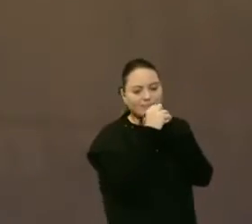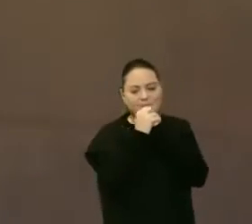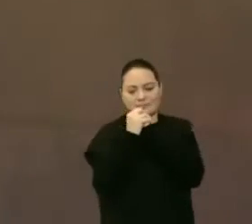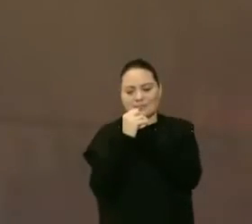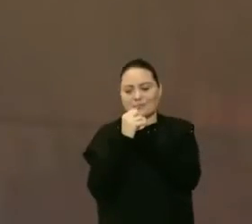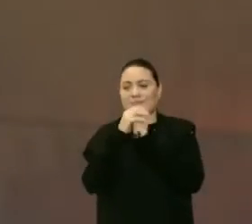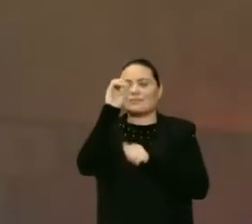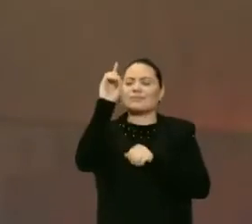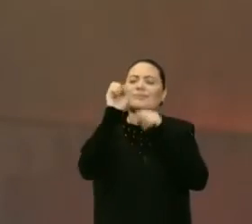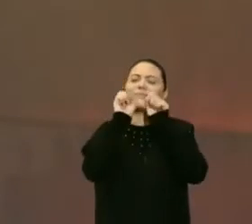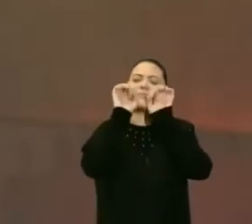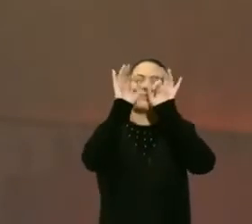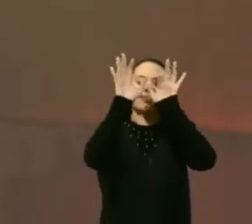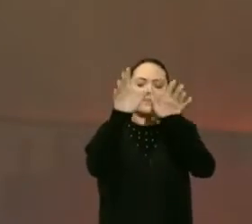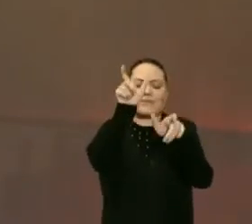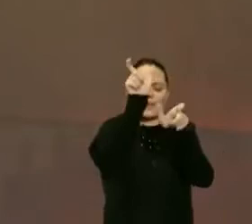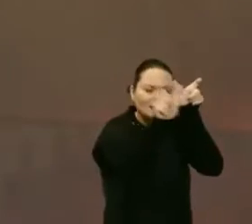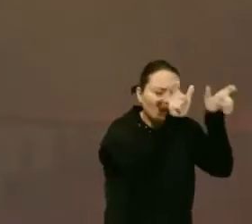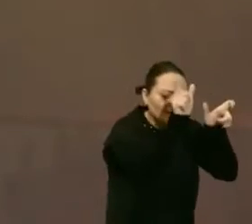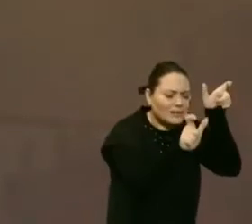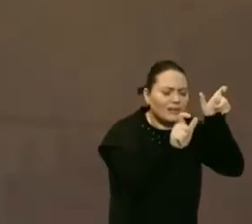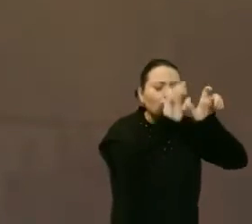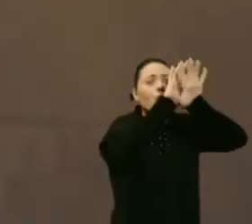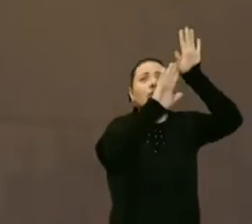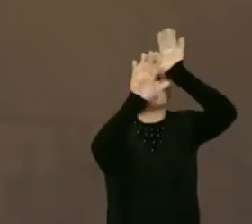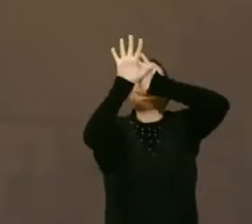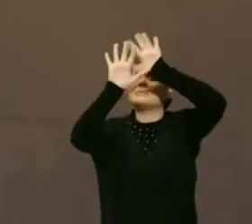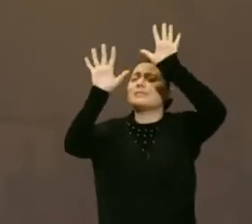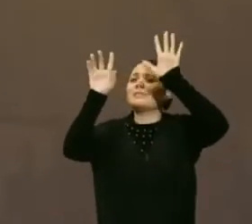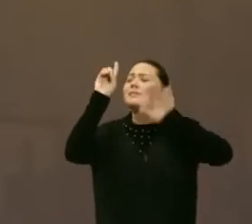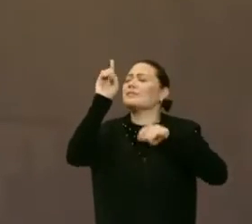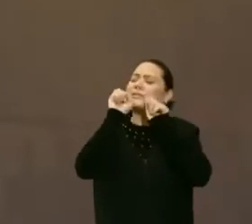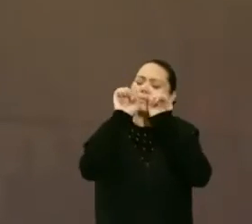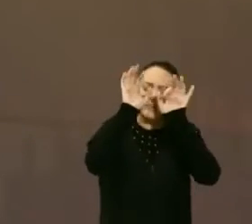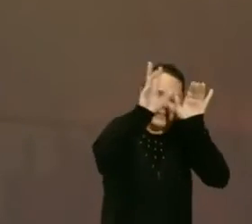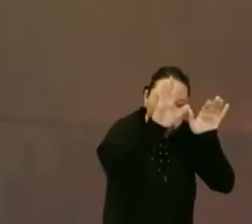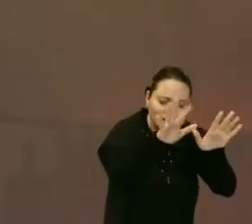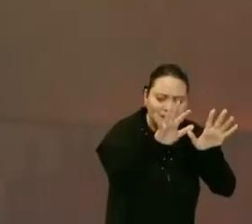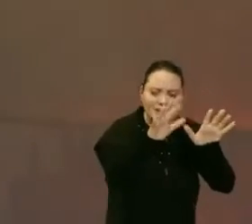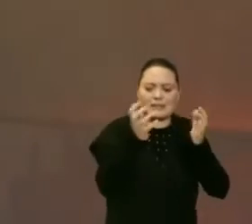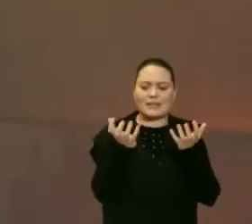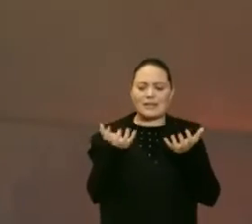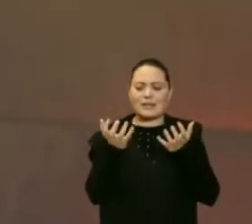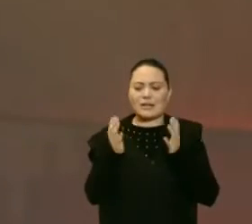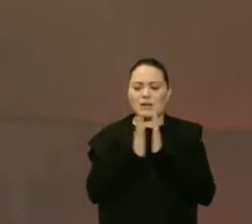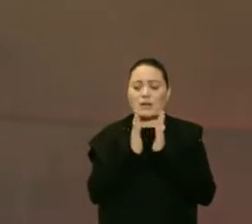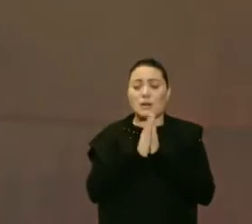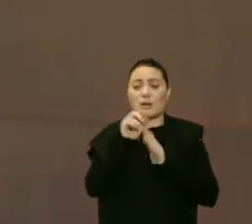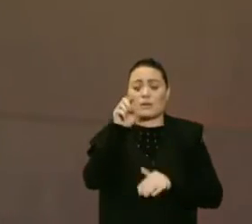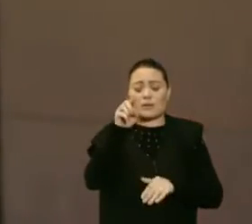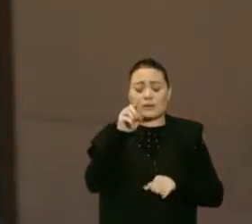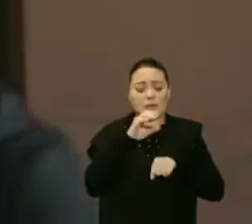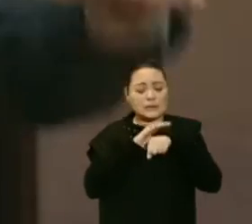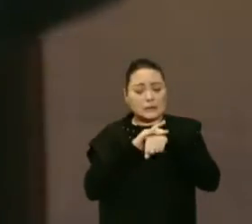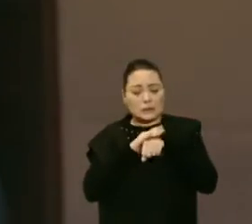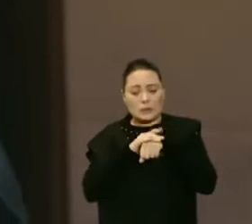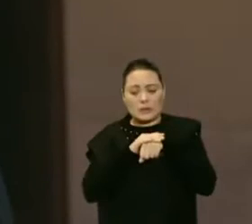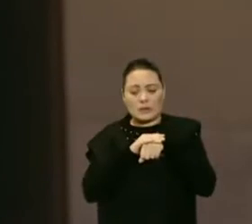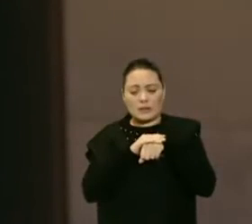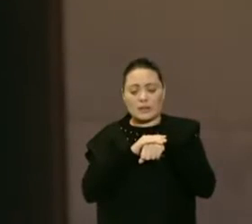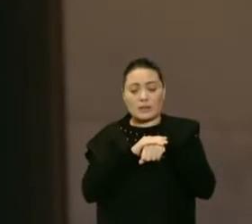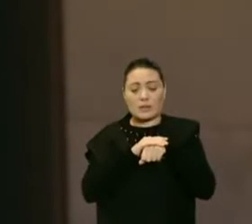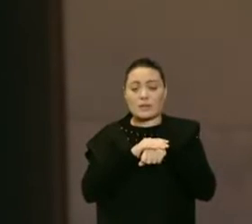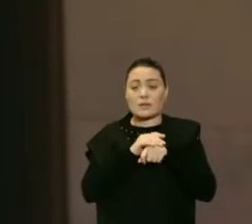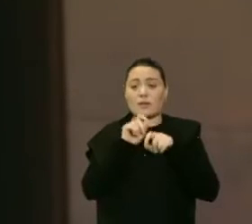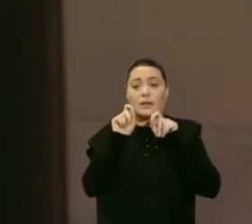Deus abençoe cada irmão aqui que levantou sua mão. Quero orar por você que está doente. Quantos creem